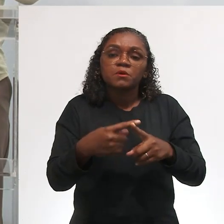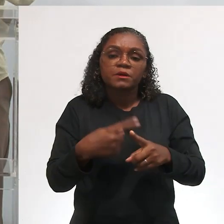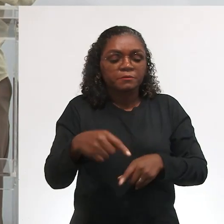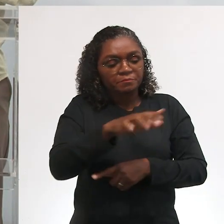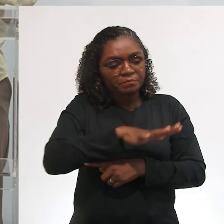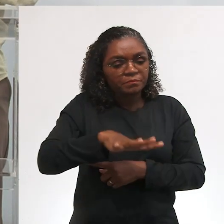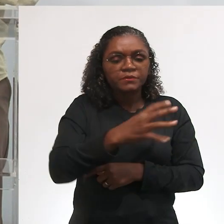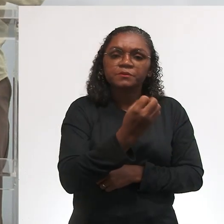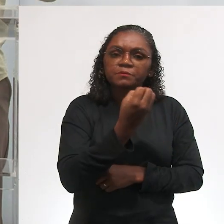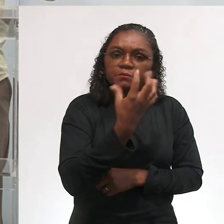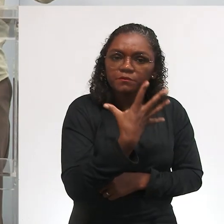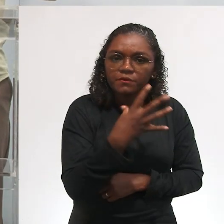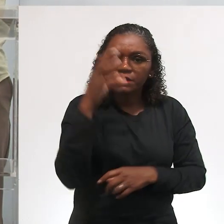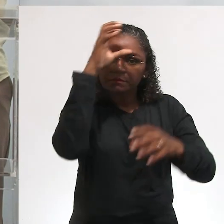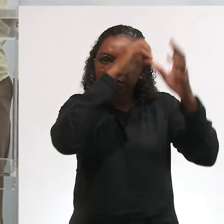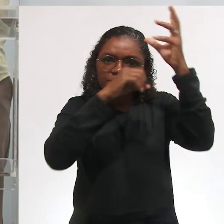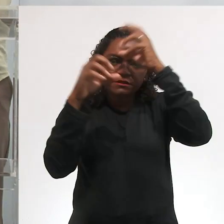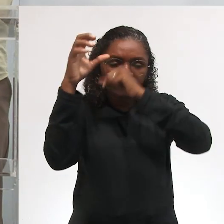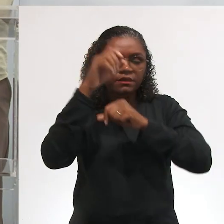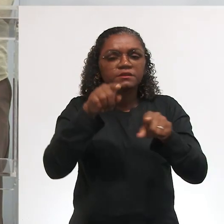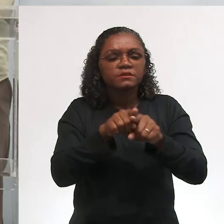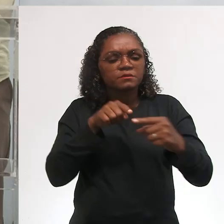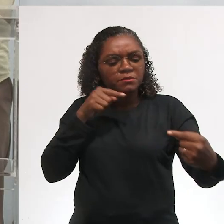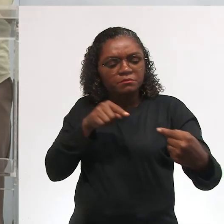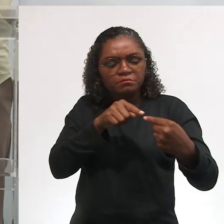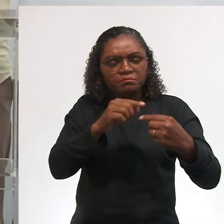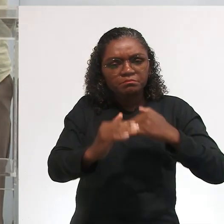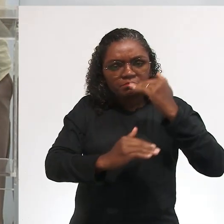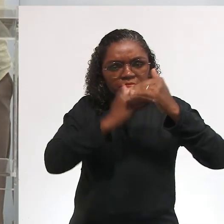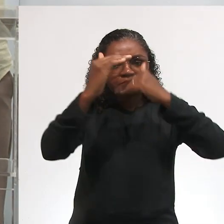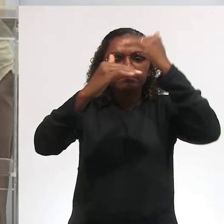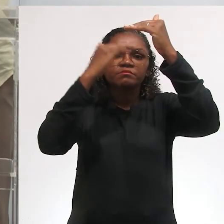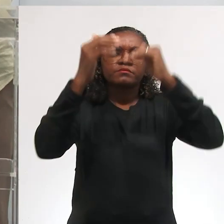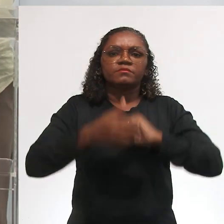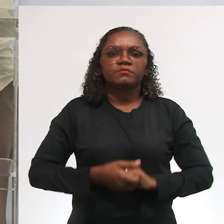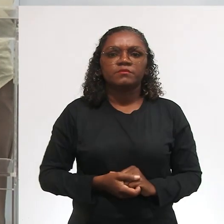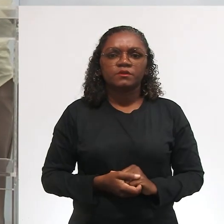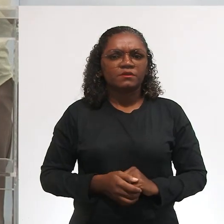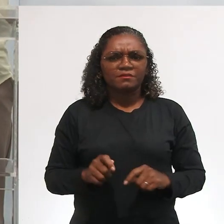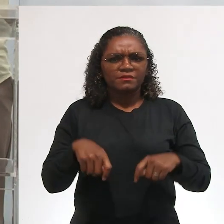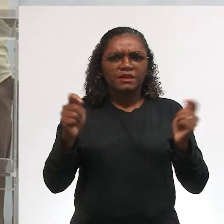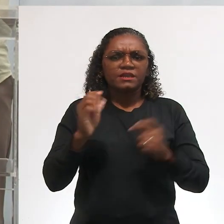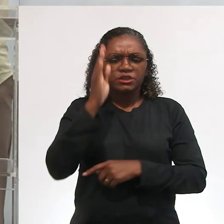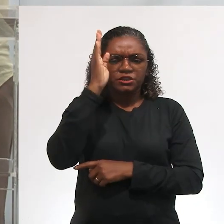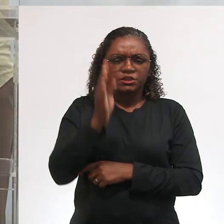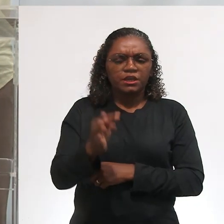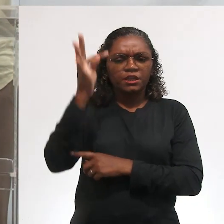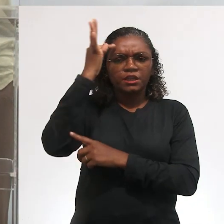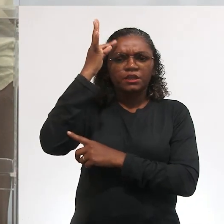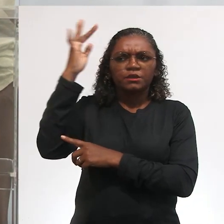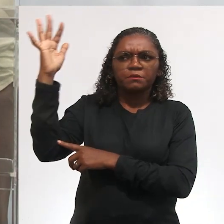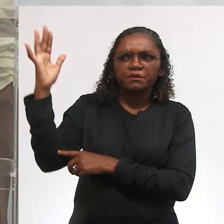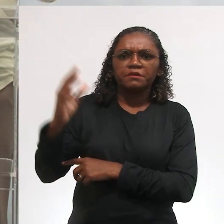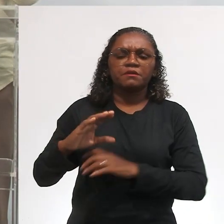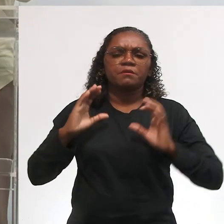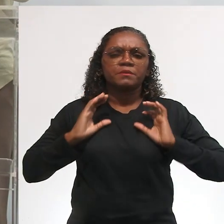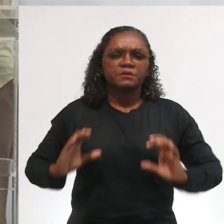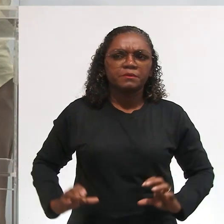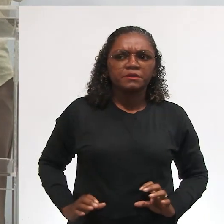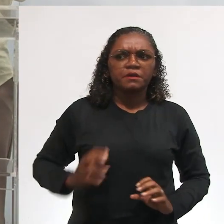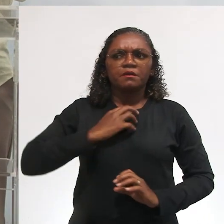só uma das teorias e falar assim: ah, não, eu vou transformar minha aula só nesse tipo de teoria. Seja ela